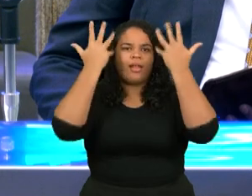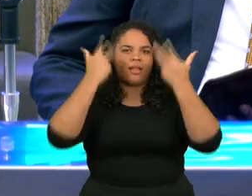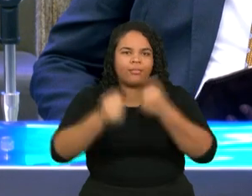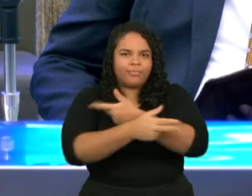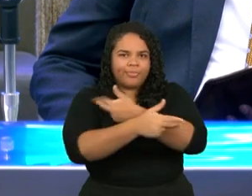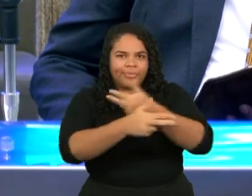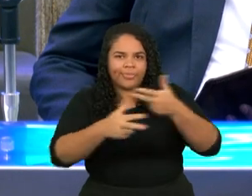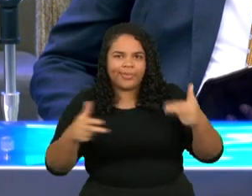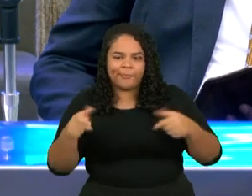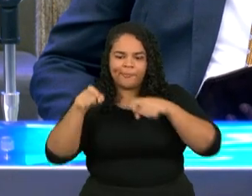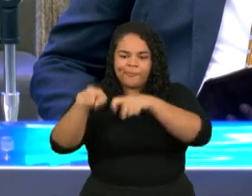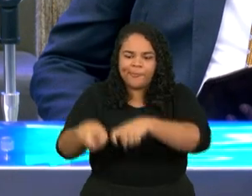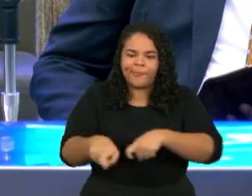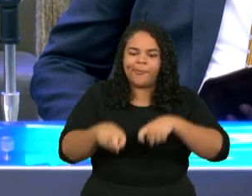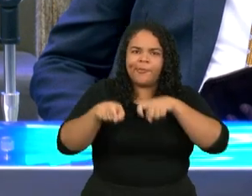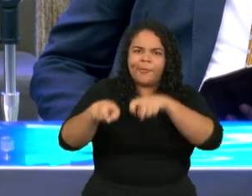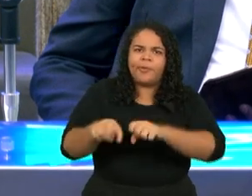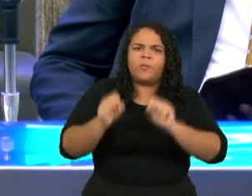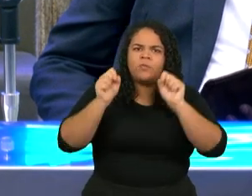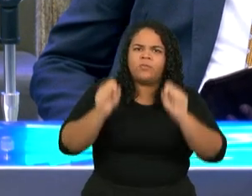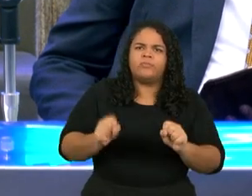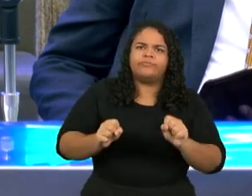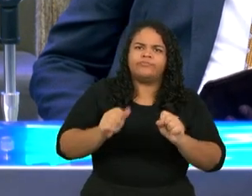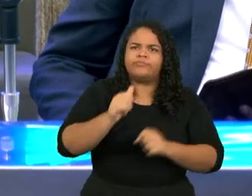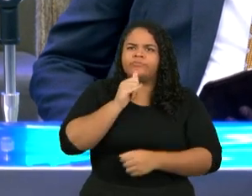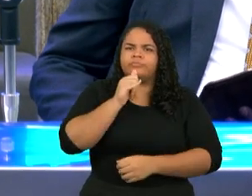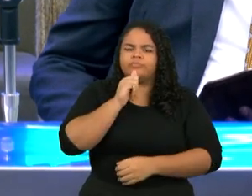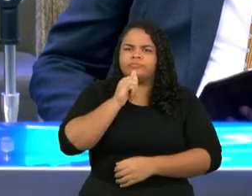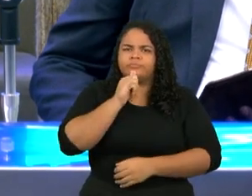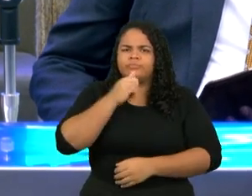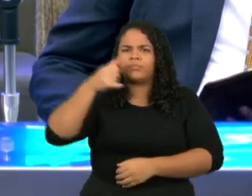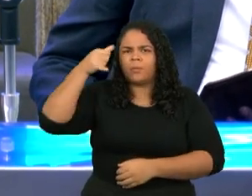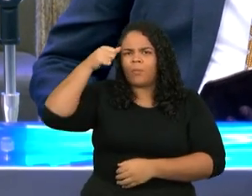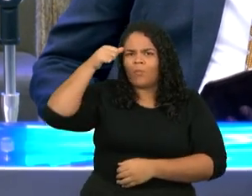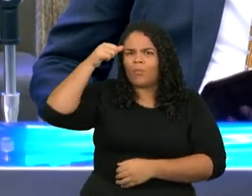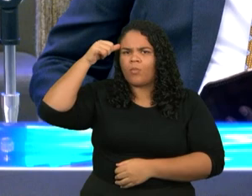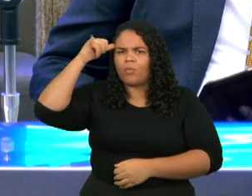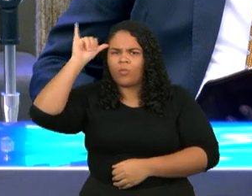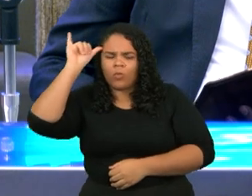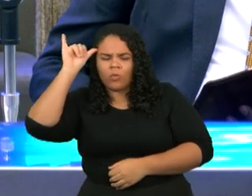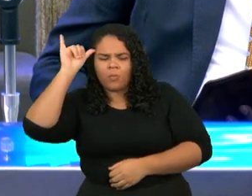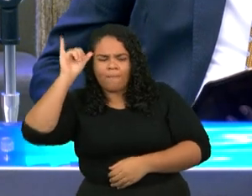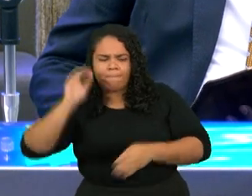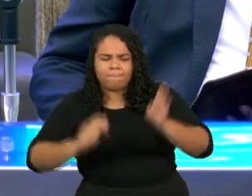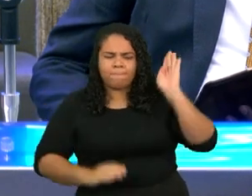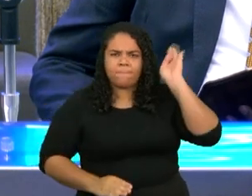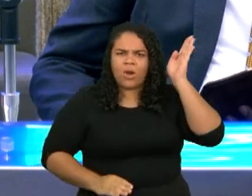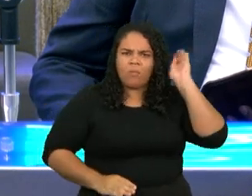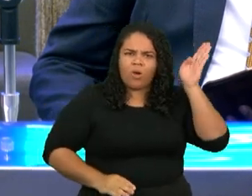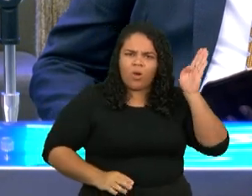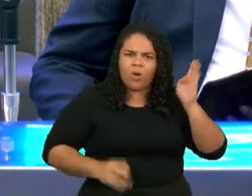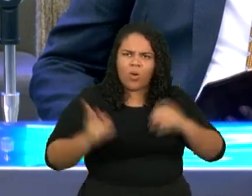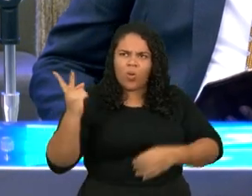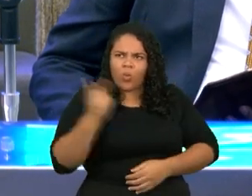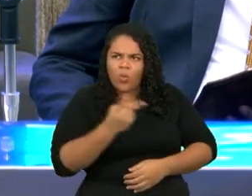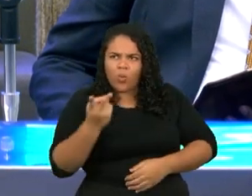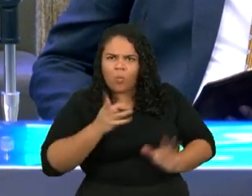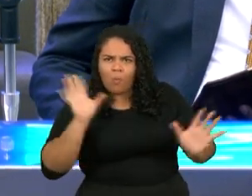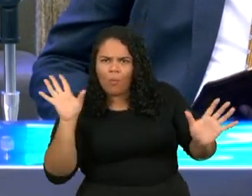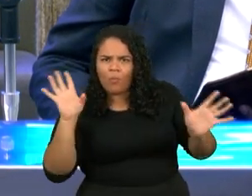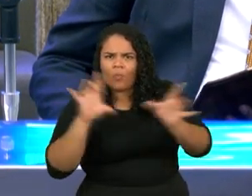naturezas diferentes e até de alturas diferentes então estava proibido pela lei de Deus você pode encontrar isso